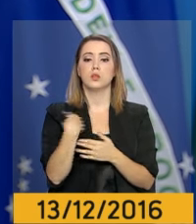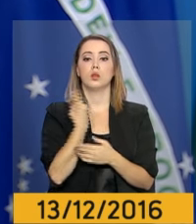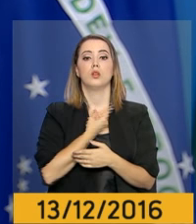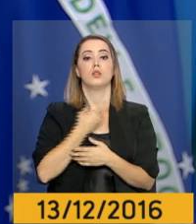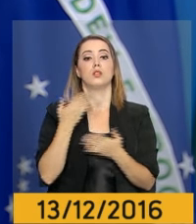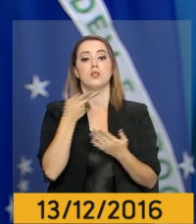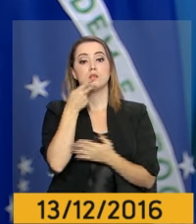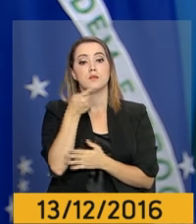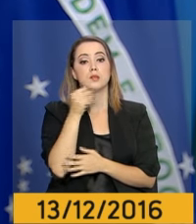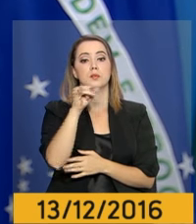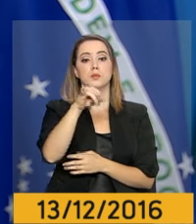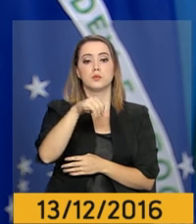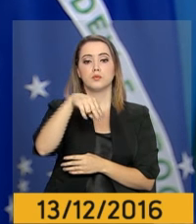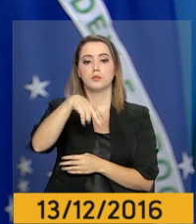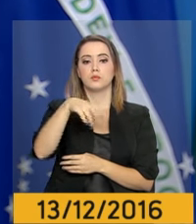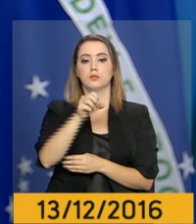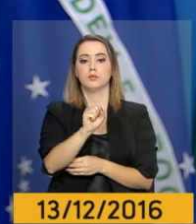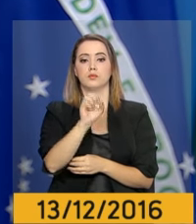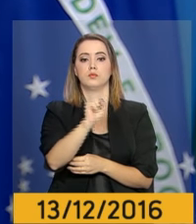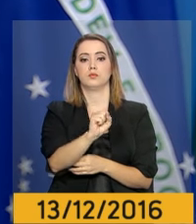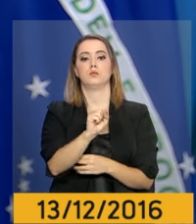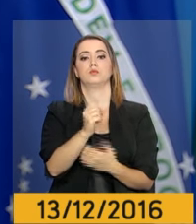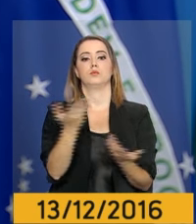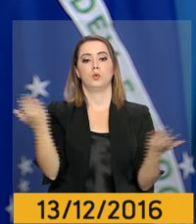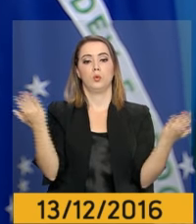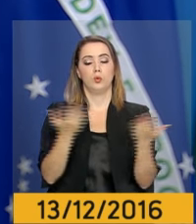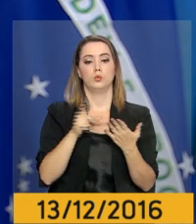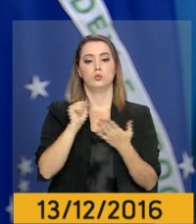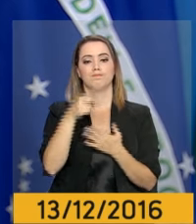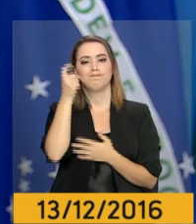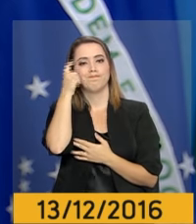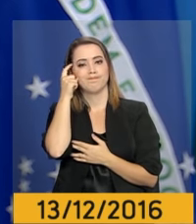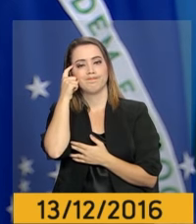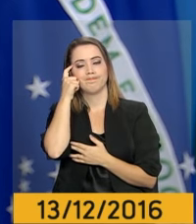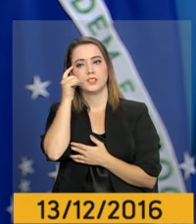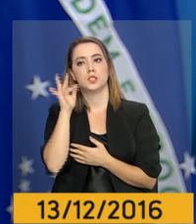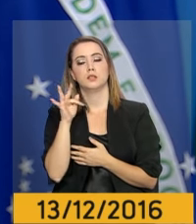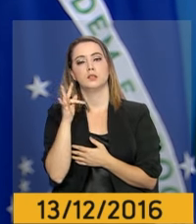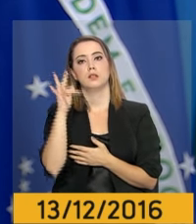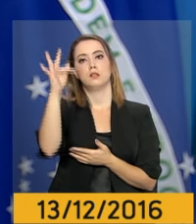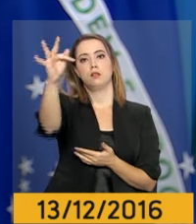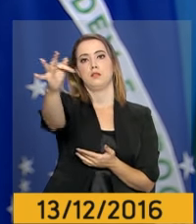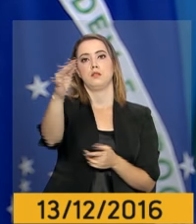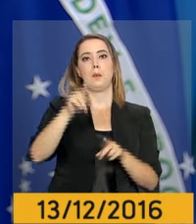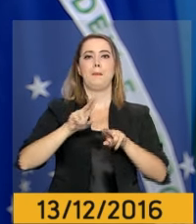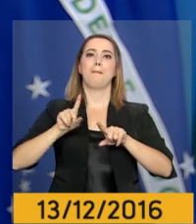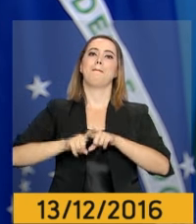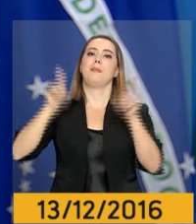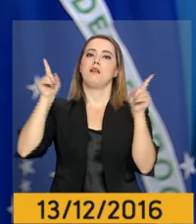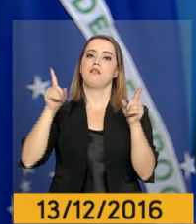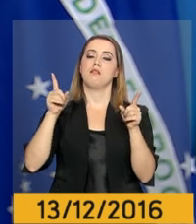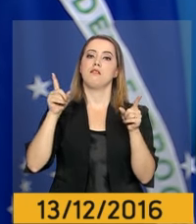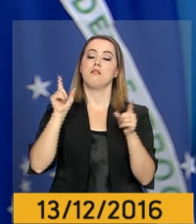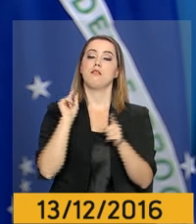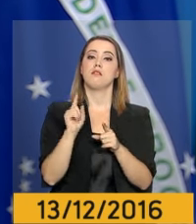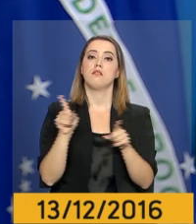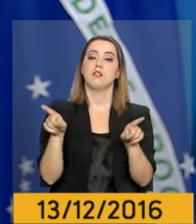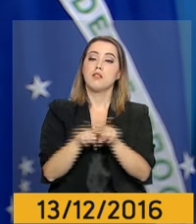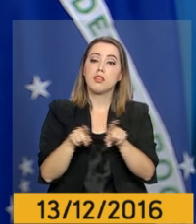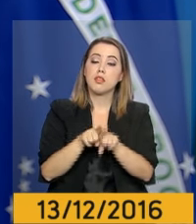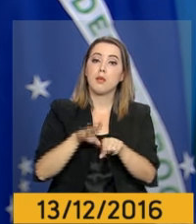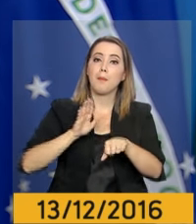previdência social, nós estamos fazendo pensando nas gerações futuras e mais do que nas gerações futuras,